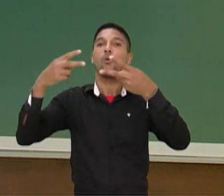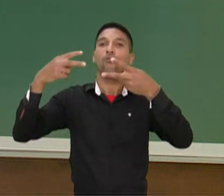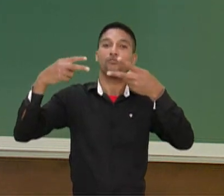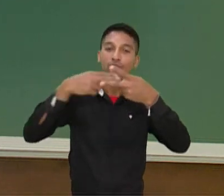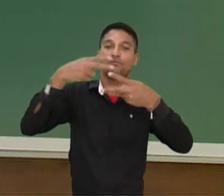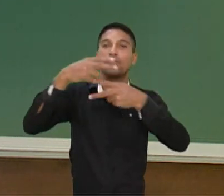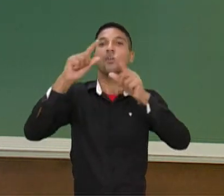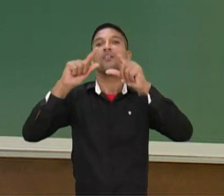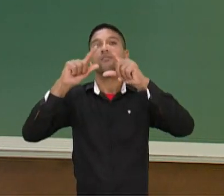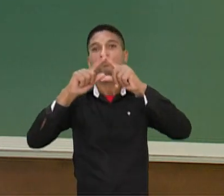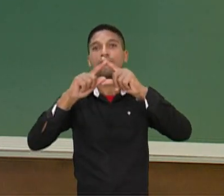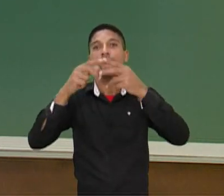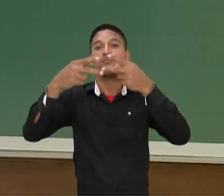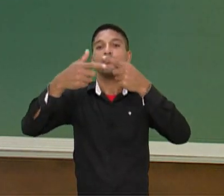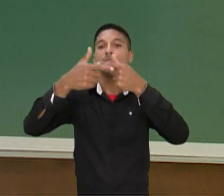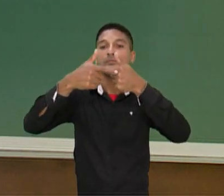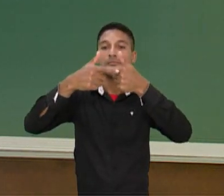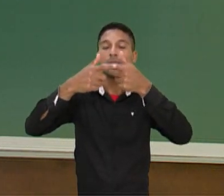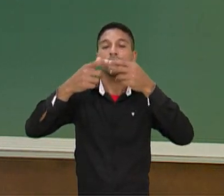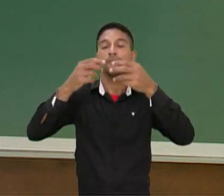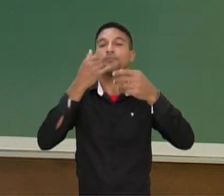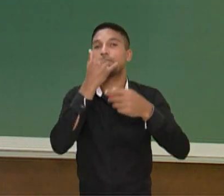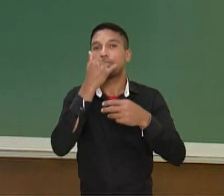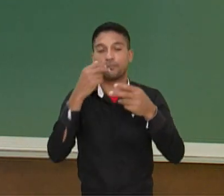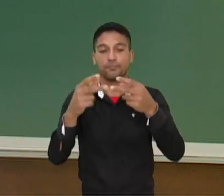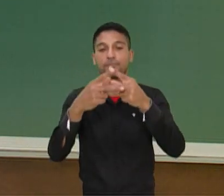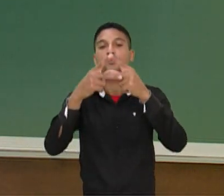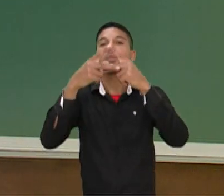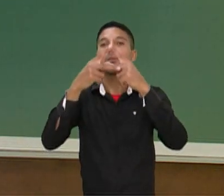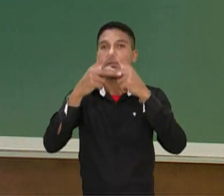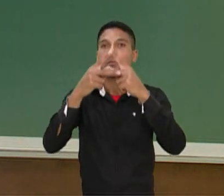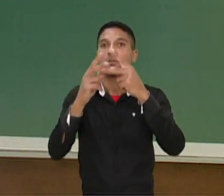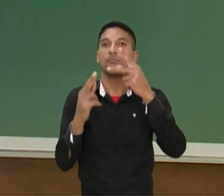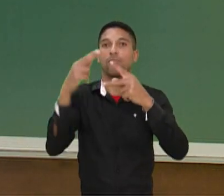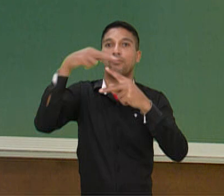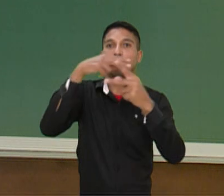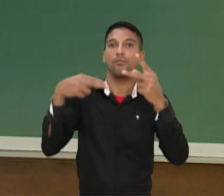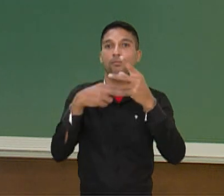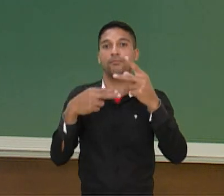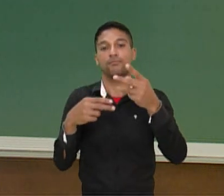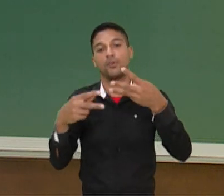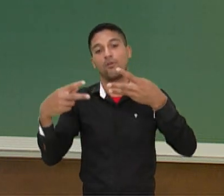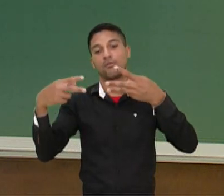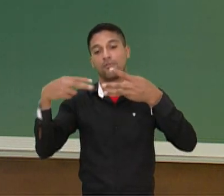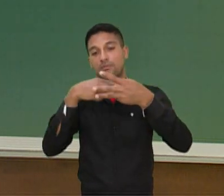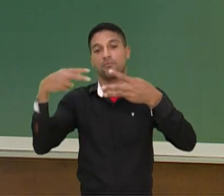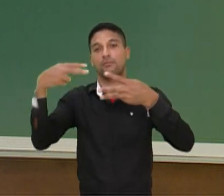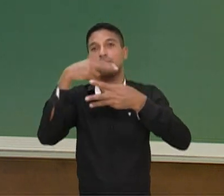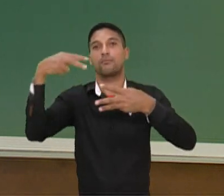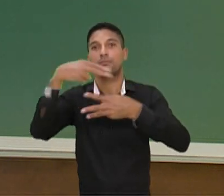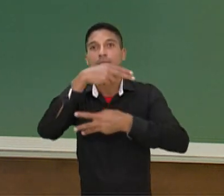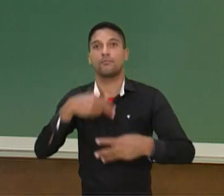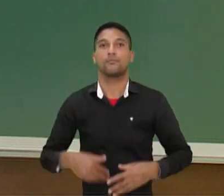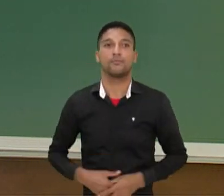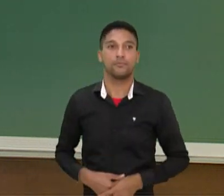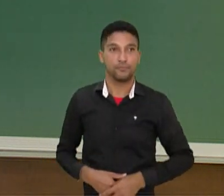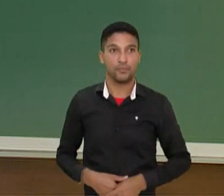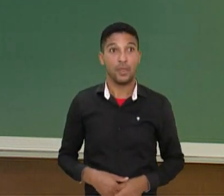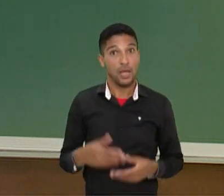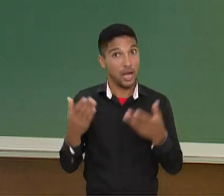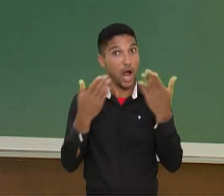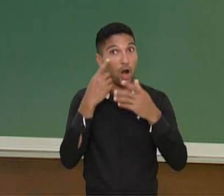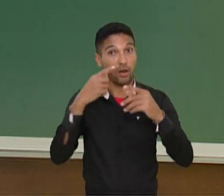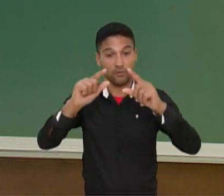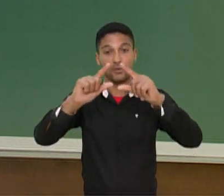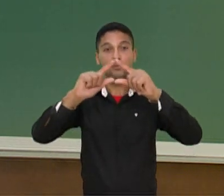ó. Qual é a soma dos ângulos internos de um pentágono? Então, tá aqui o desenho. Então, o que você vai fazer? Divide ele em